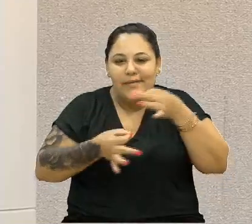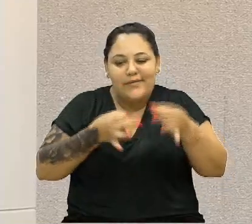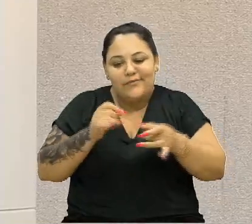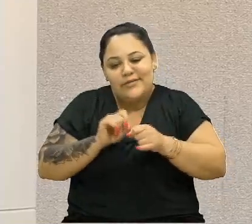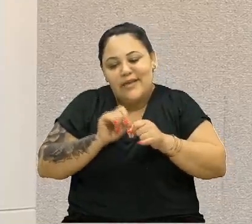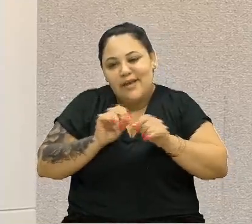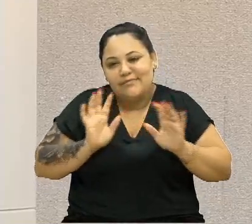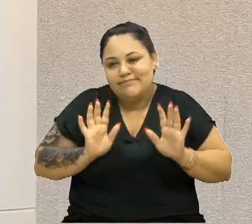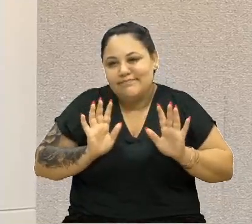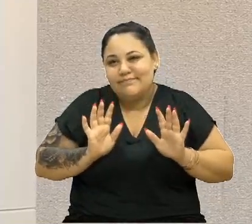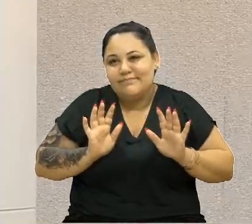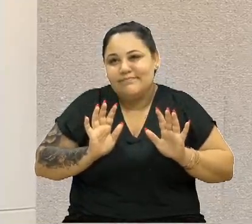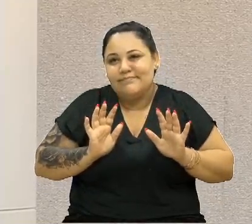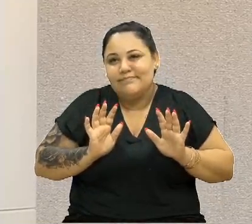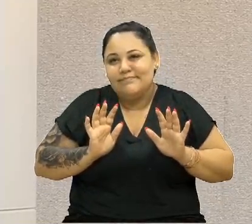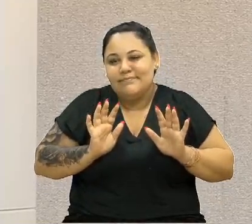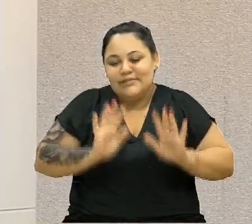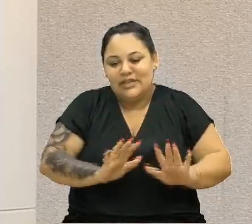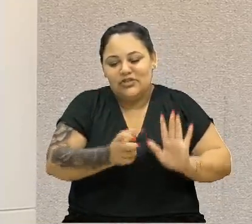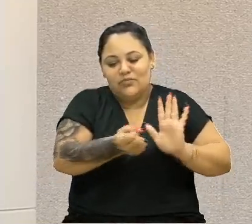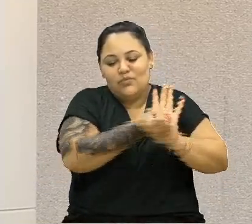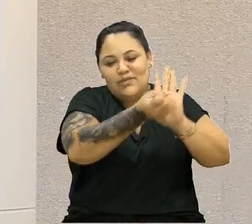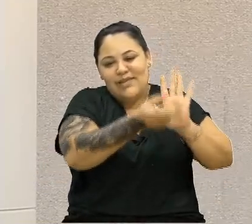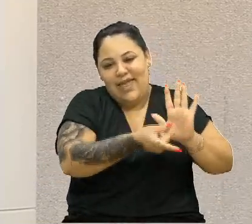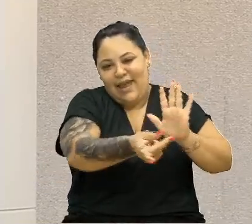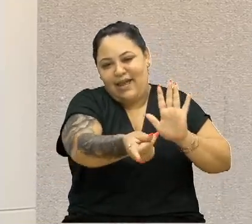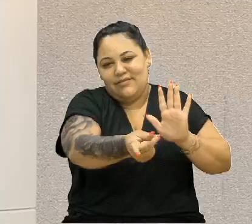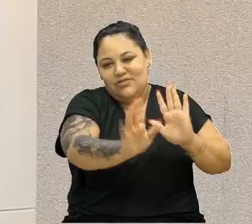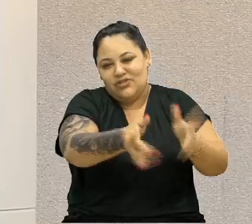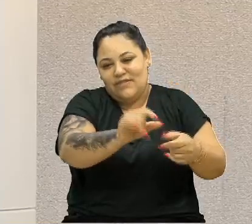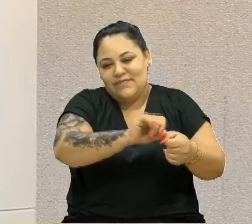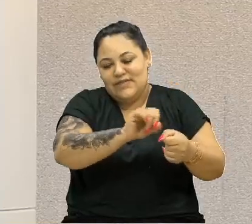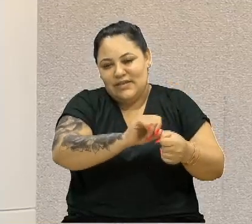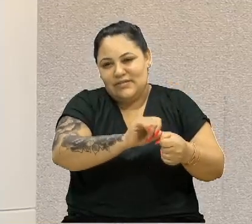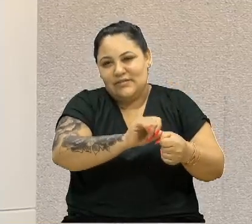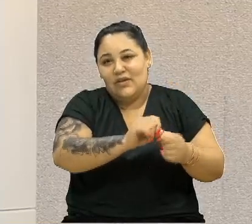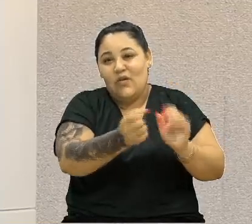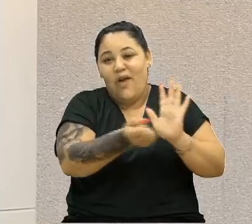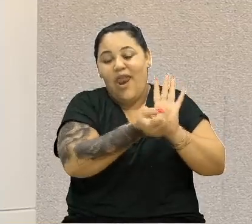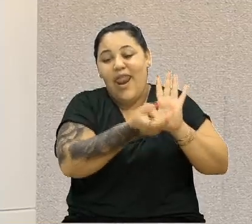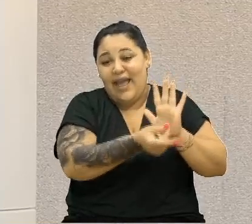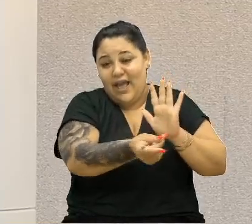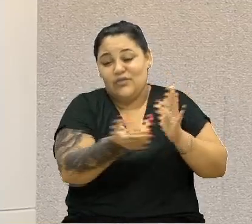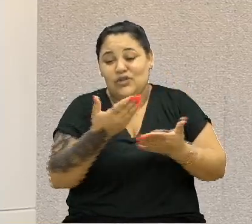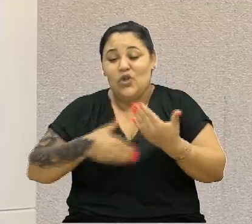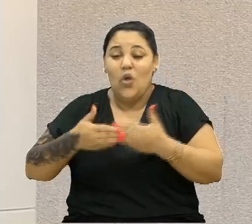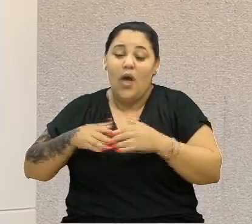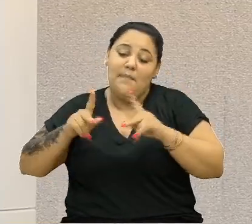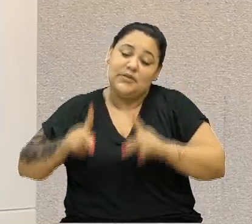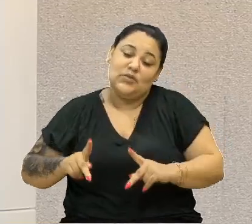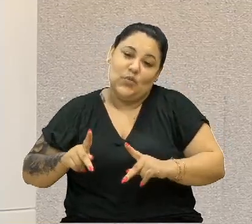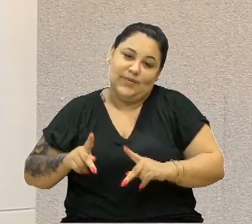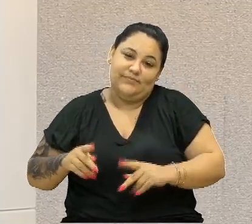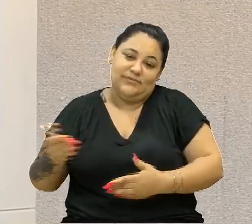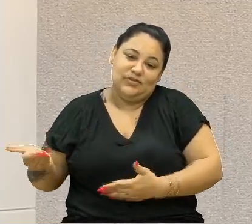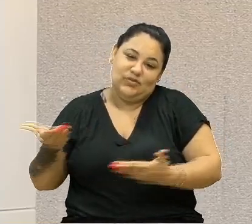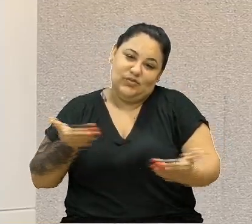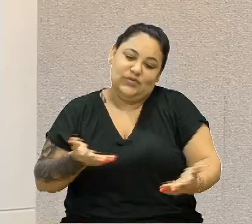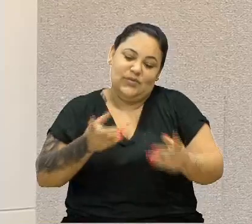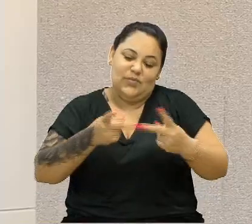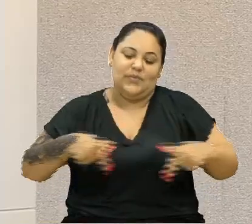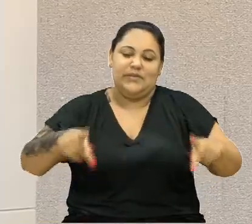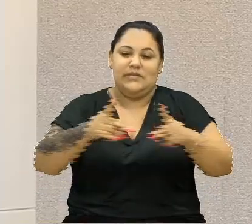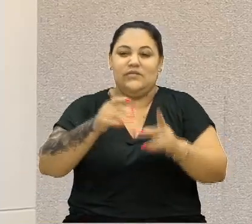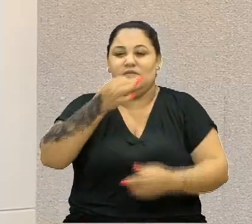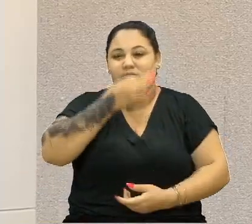Então, fica o legado do que foi feito nessa Câmara de Vereadores, o legado que todo mundo trouxe à população de